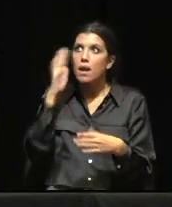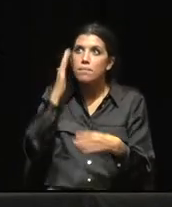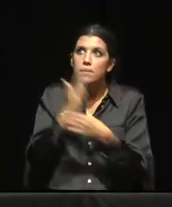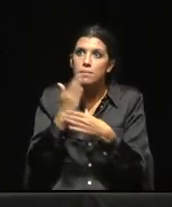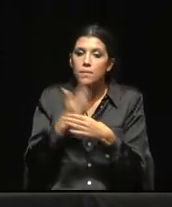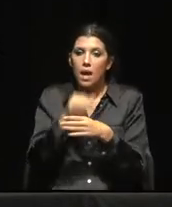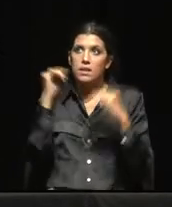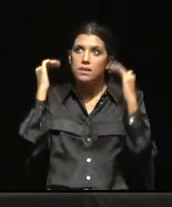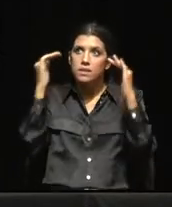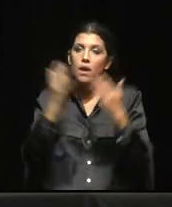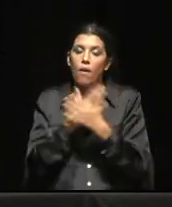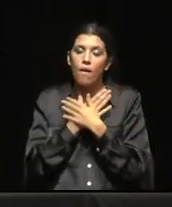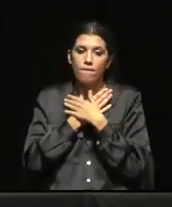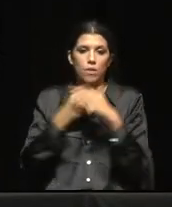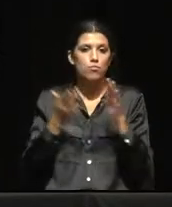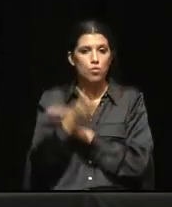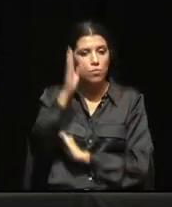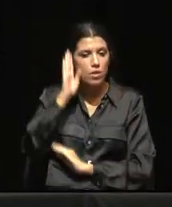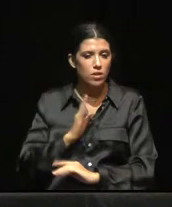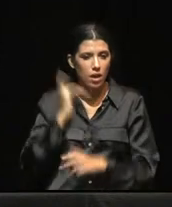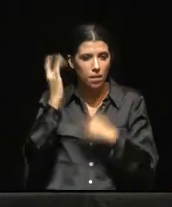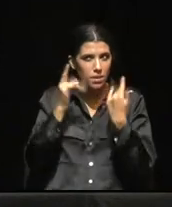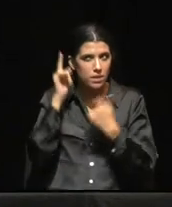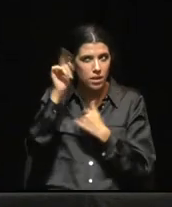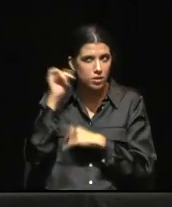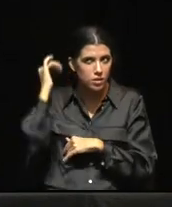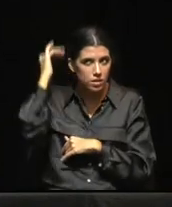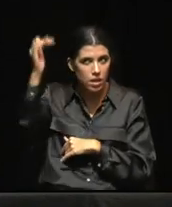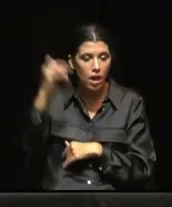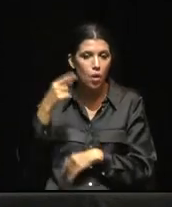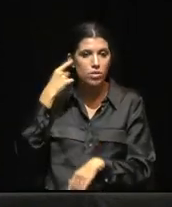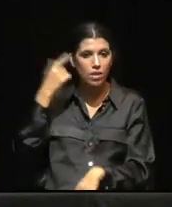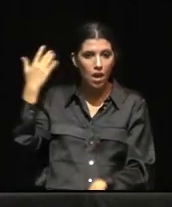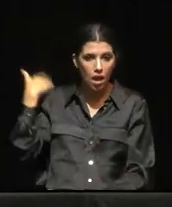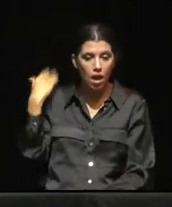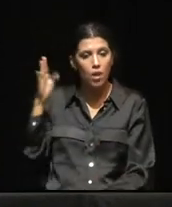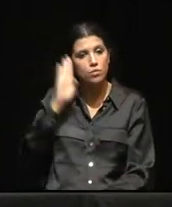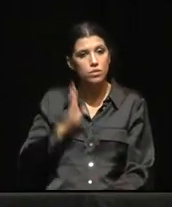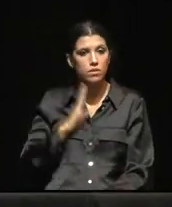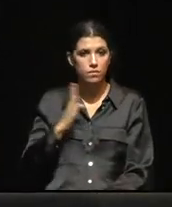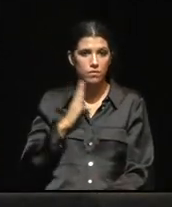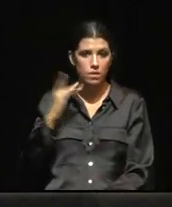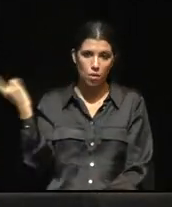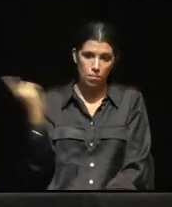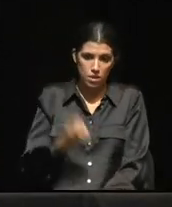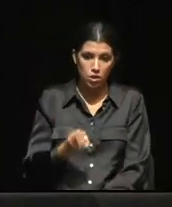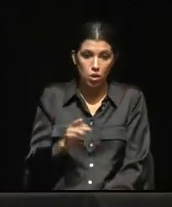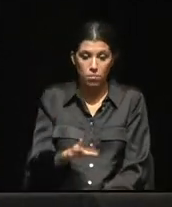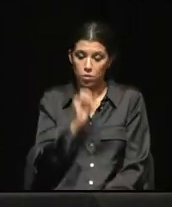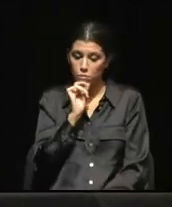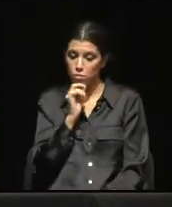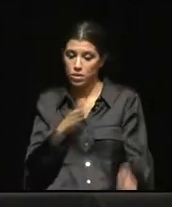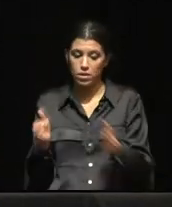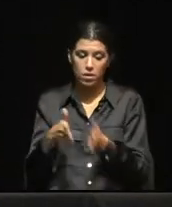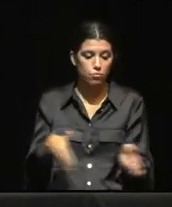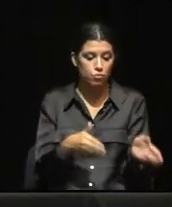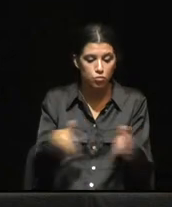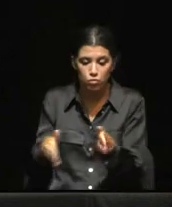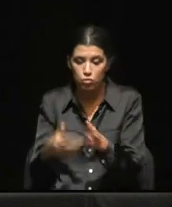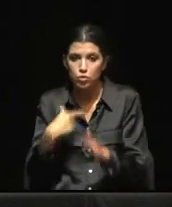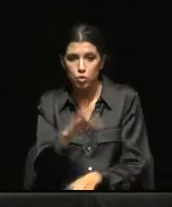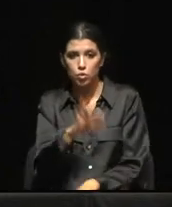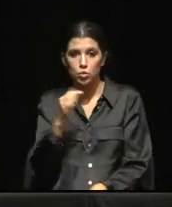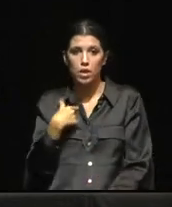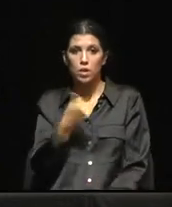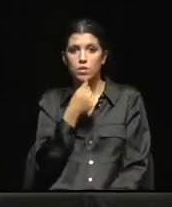céu já fui para a para pensar nisso na altura o serviço militar era obrigatório Mas podíamos escolher para onde queríamos ir e